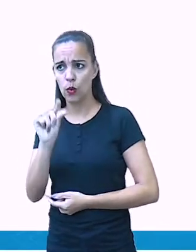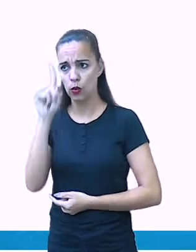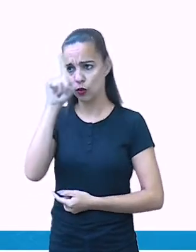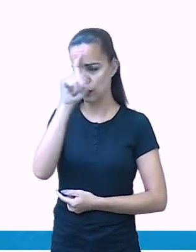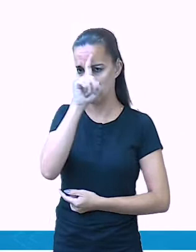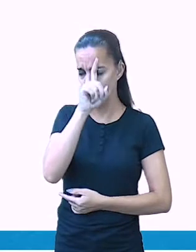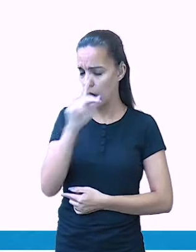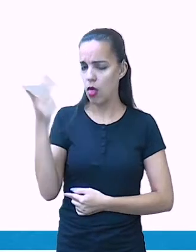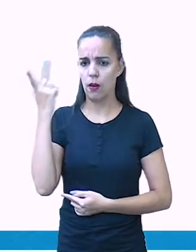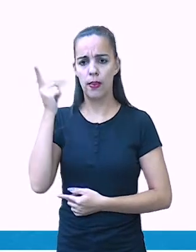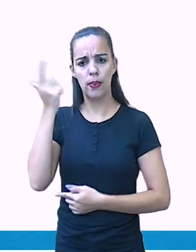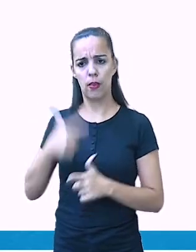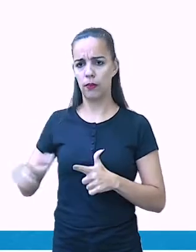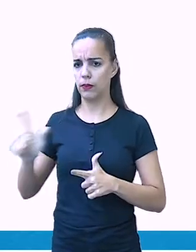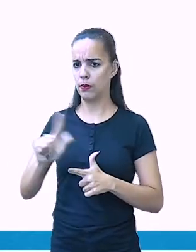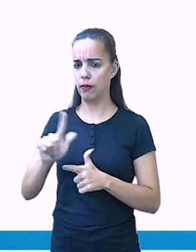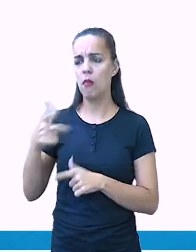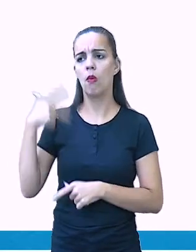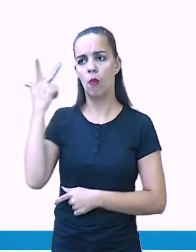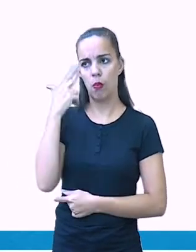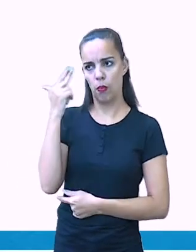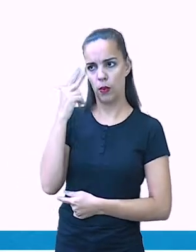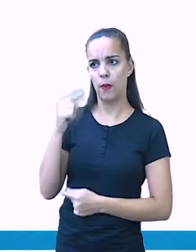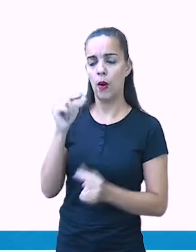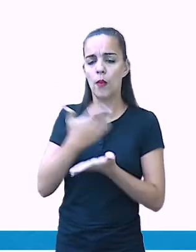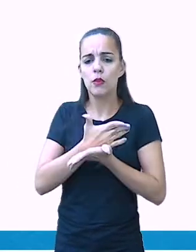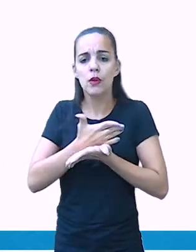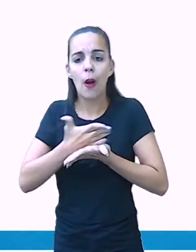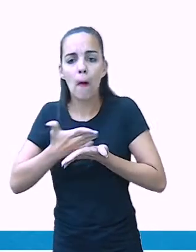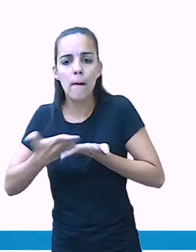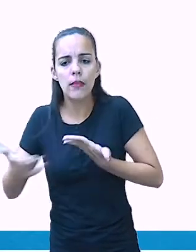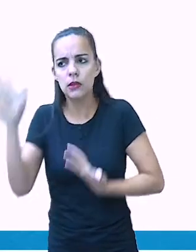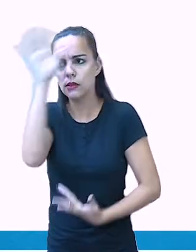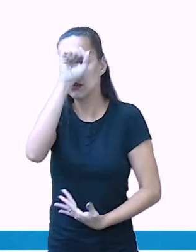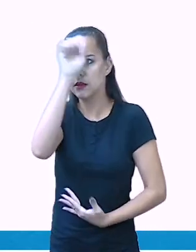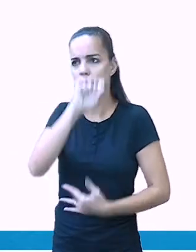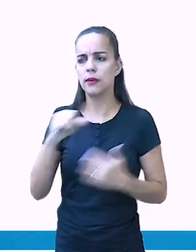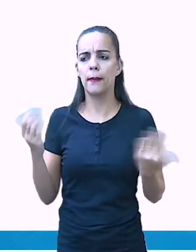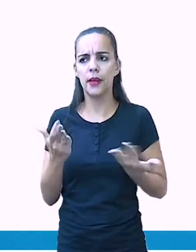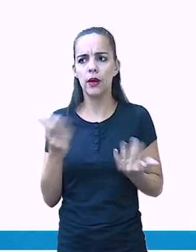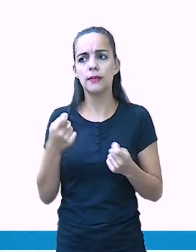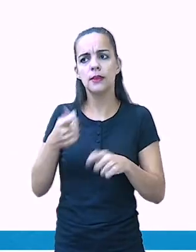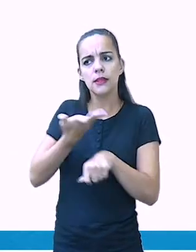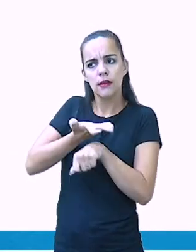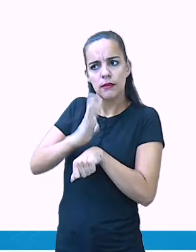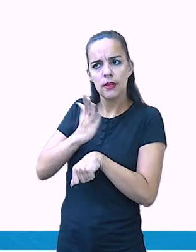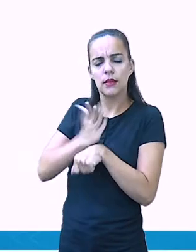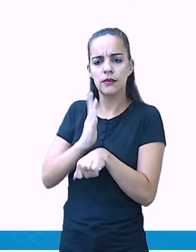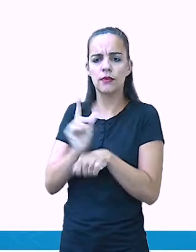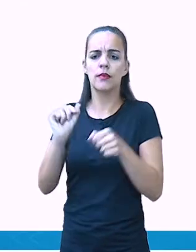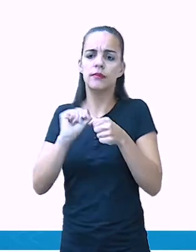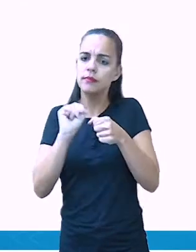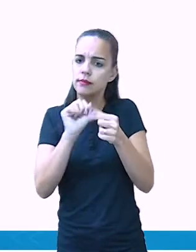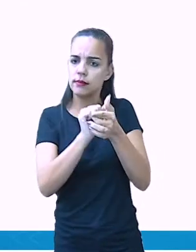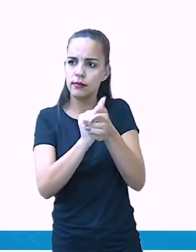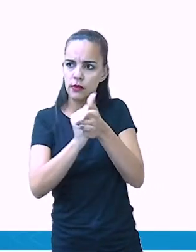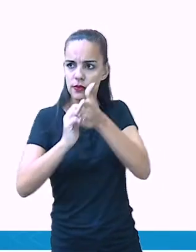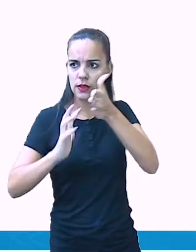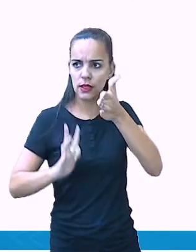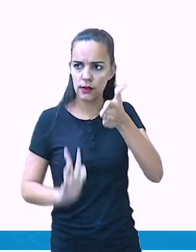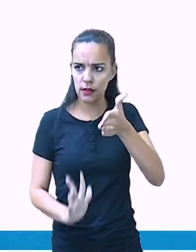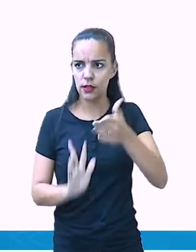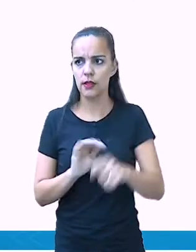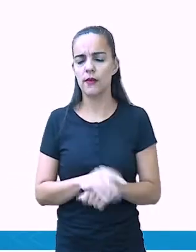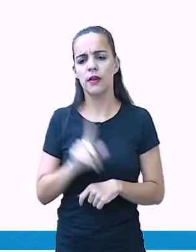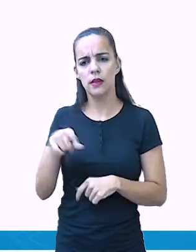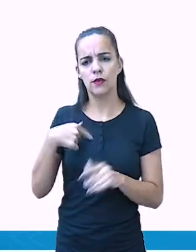problema. É normal, toda vez que a gente está começando a aprender, é importante treinar, fazer atividades. E aí eu vou dar